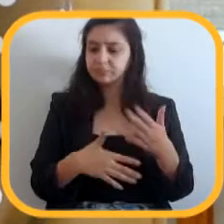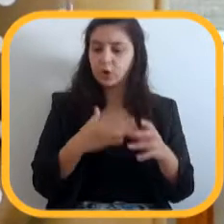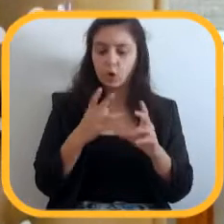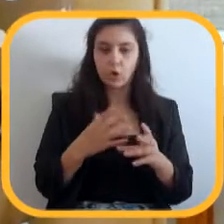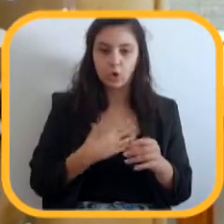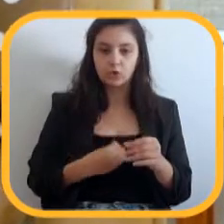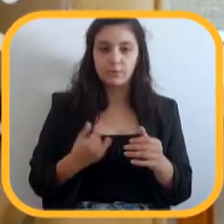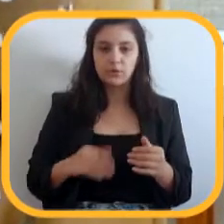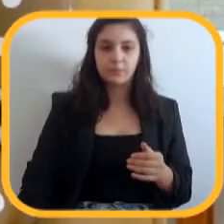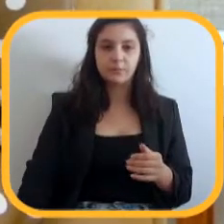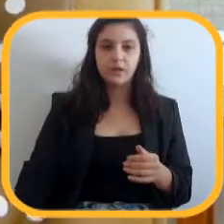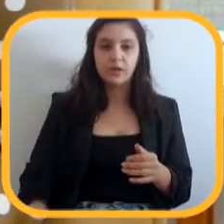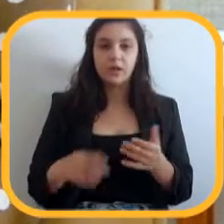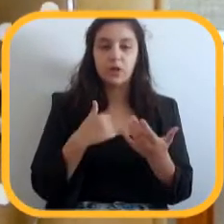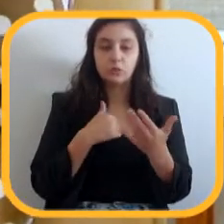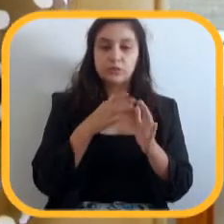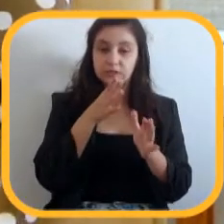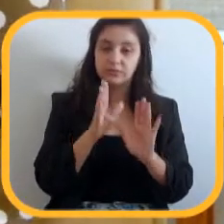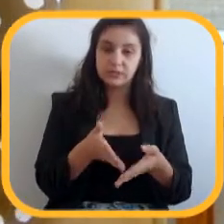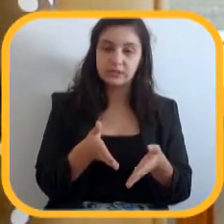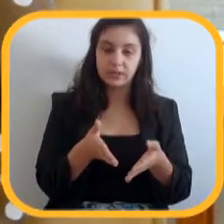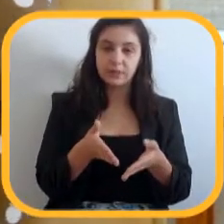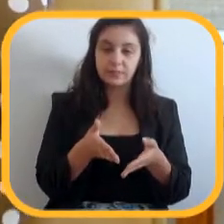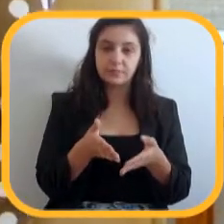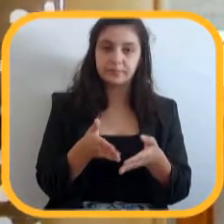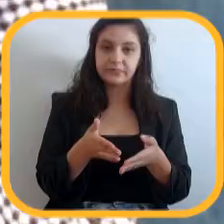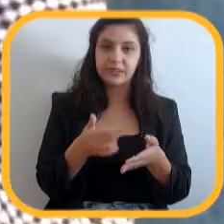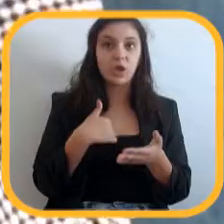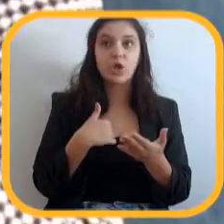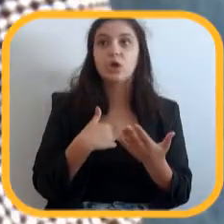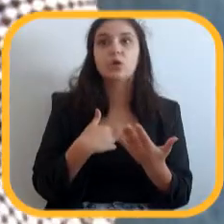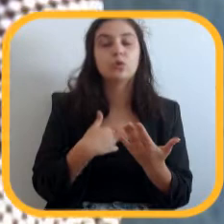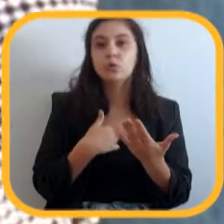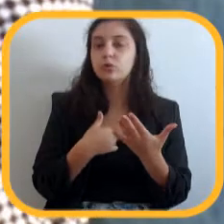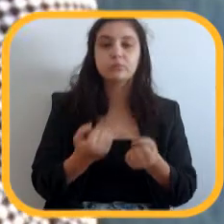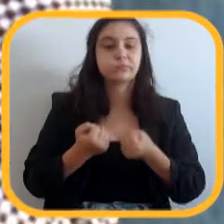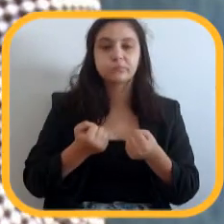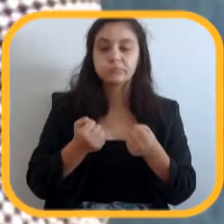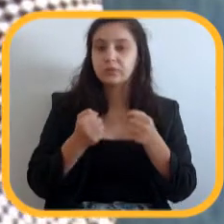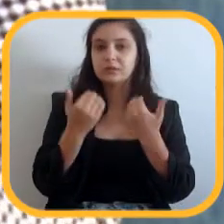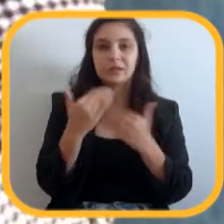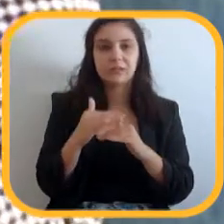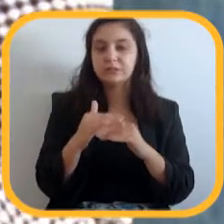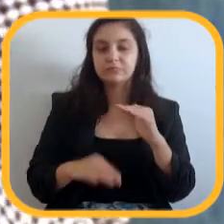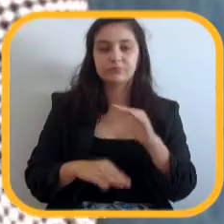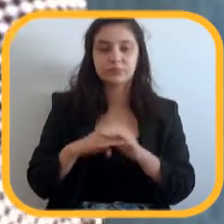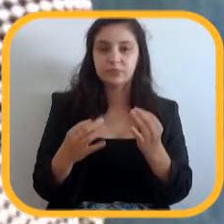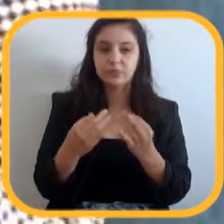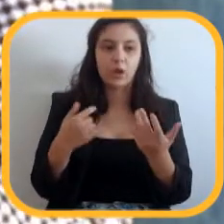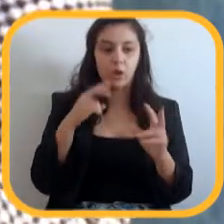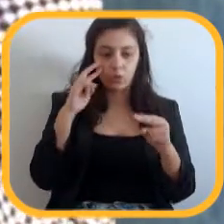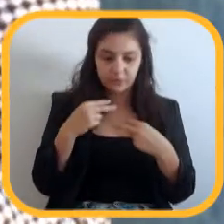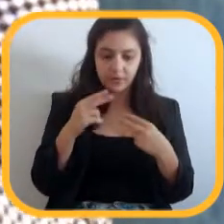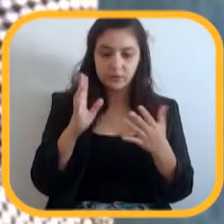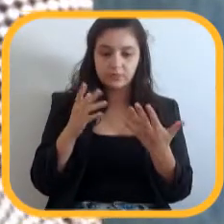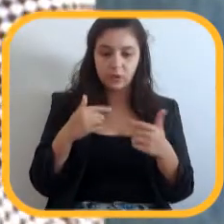Eu é que também tenho de dizer, olha, eu não consigo dar mais. Então acho que é muito importante nós nos conhecermos, estarmos atentos, escutarmos o